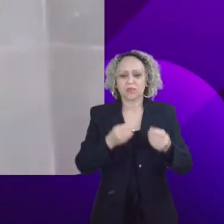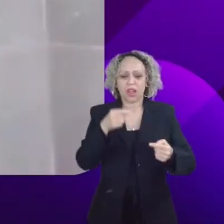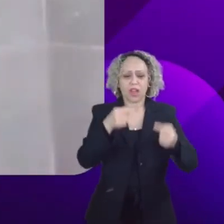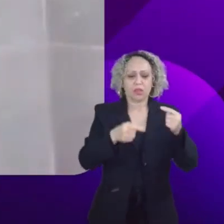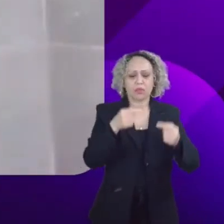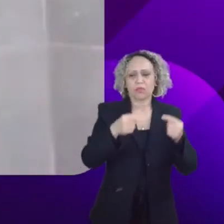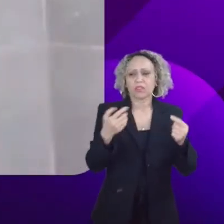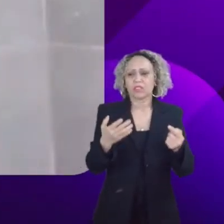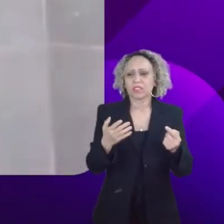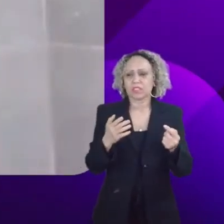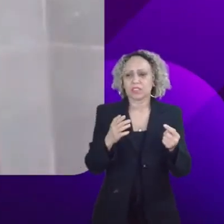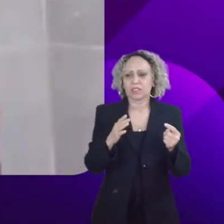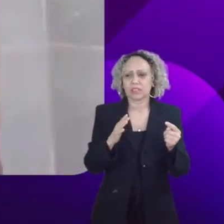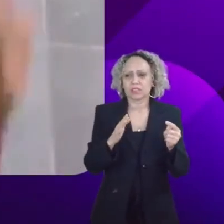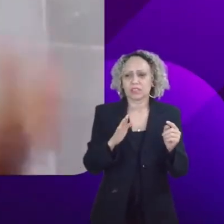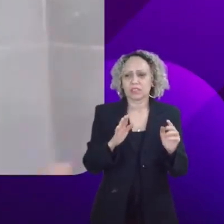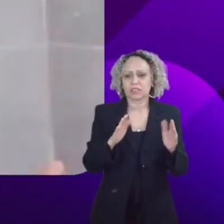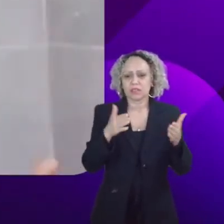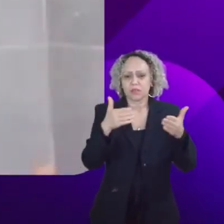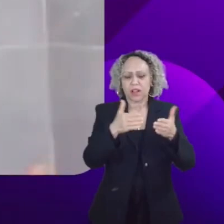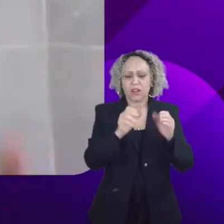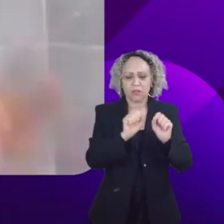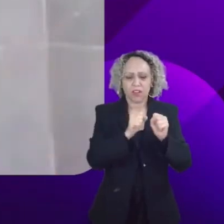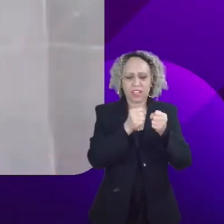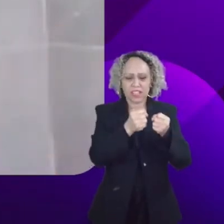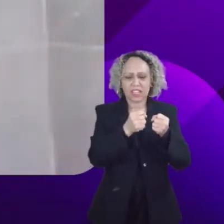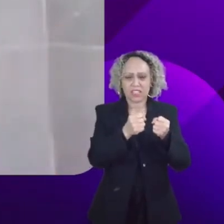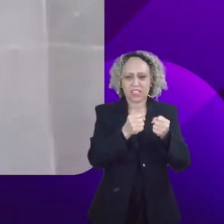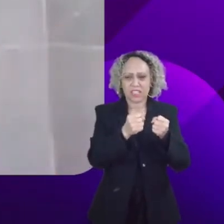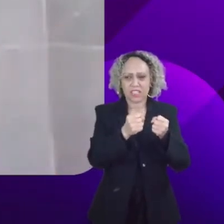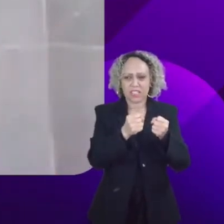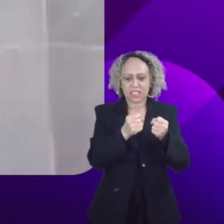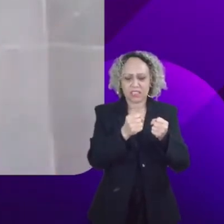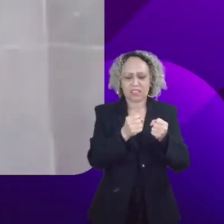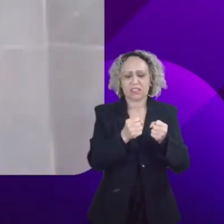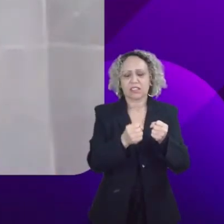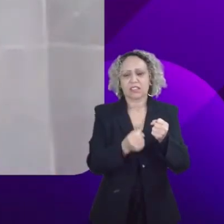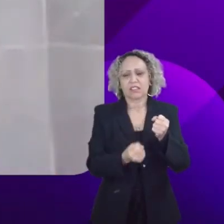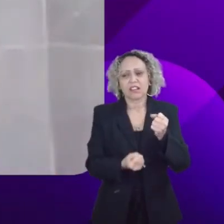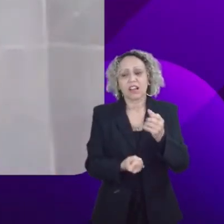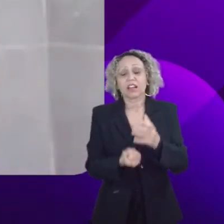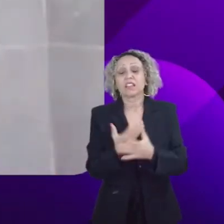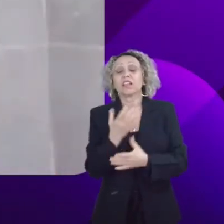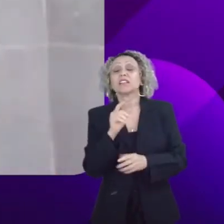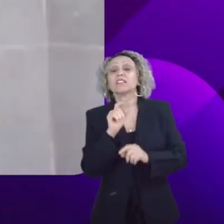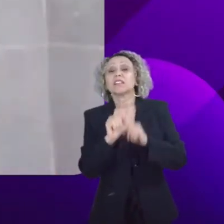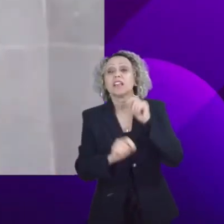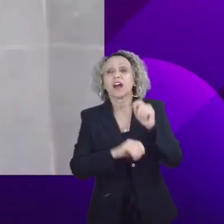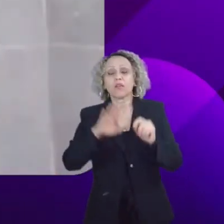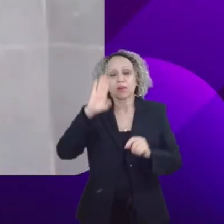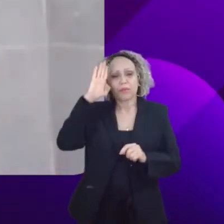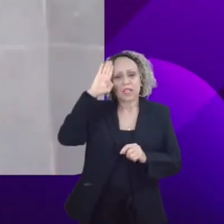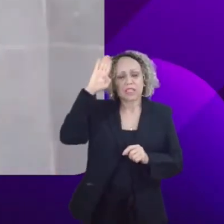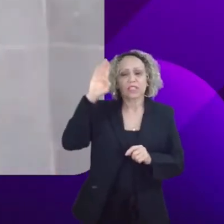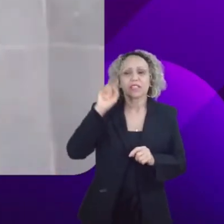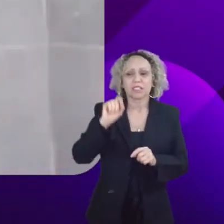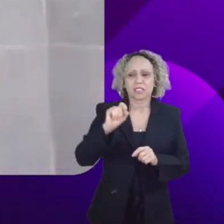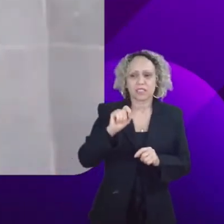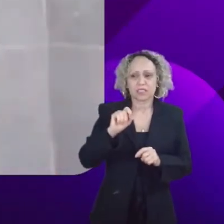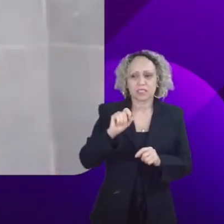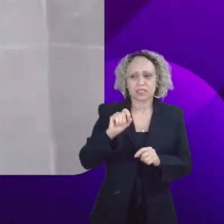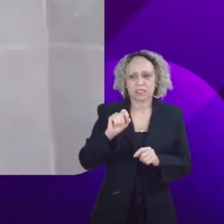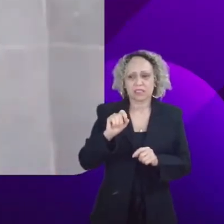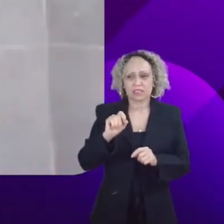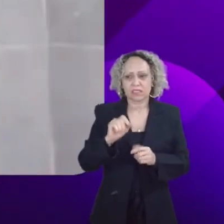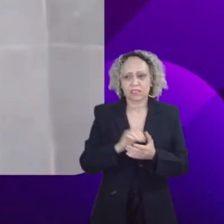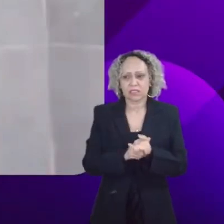políticas para fortalecer a produção e, principalmente, a comercialização da